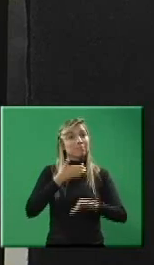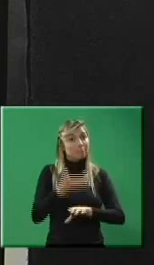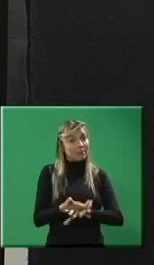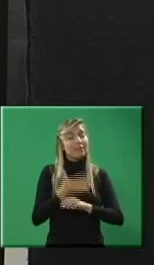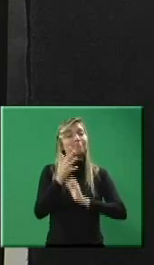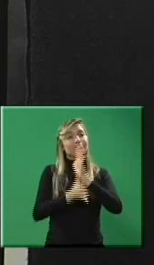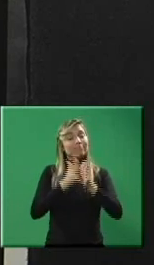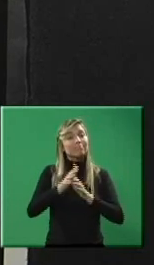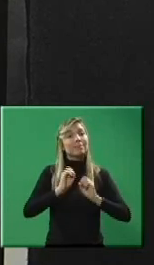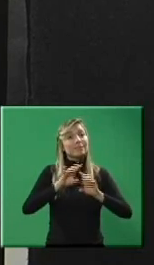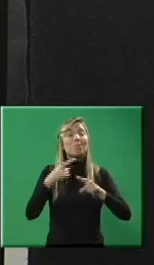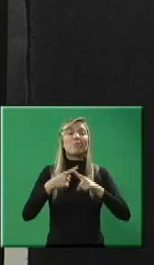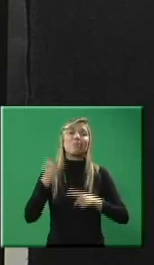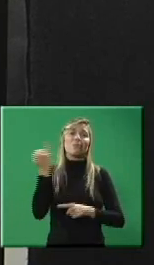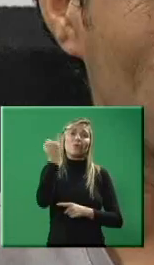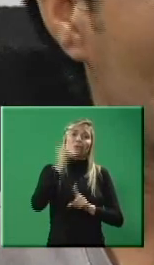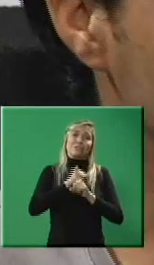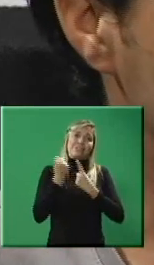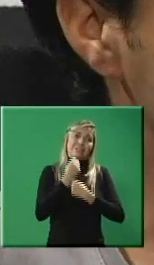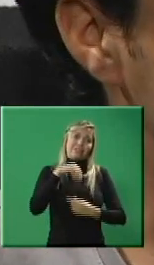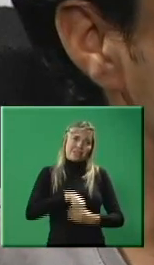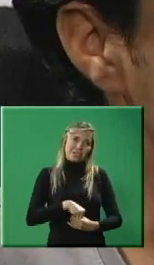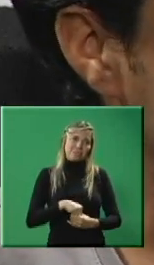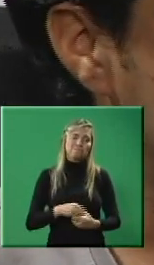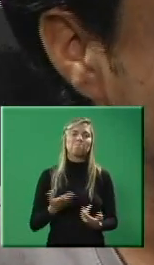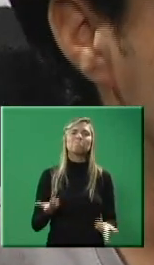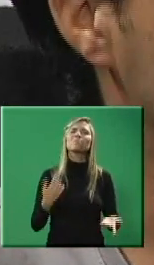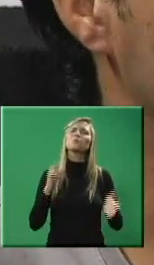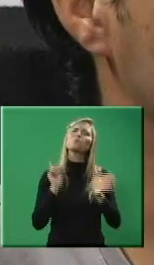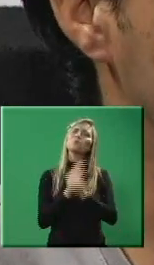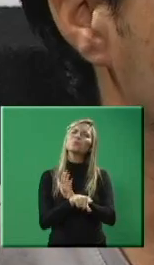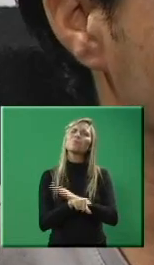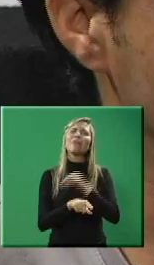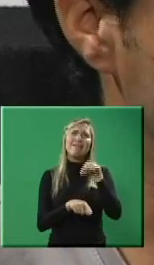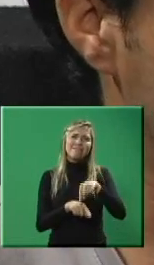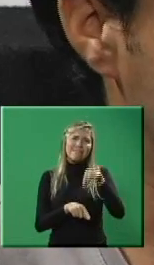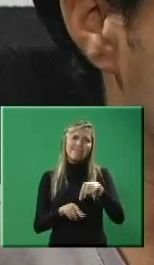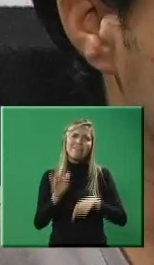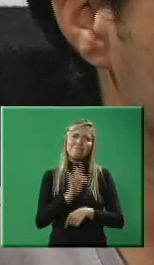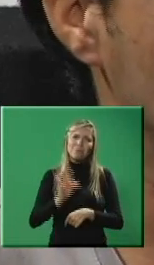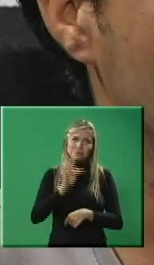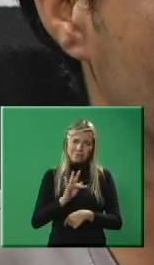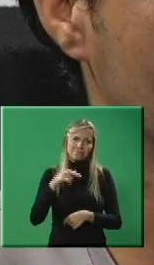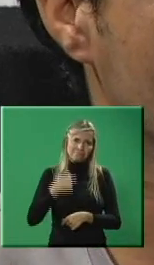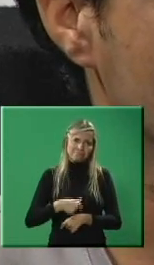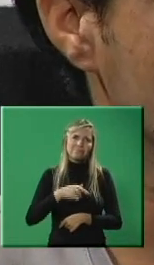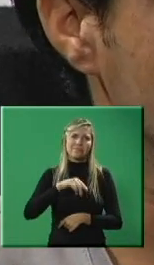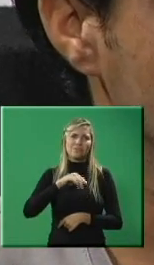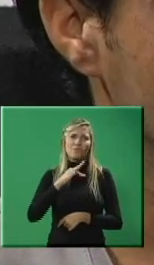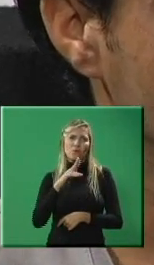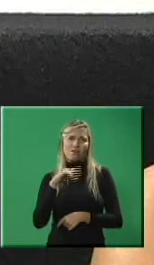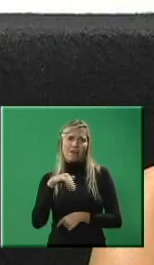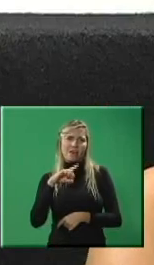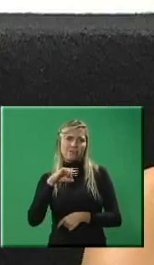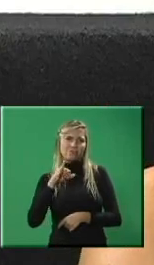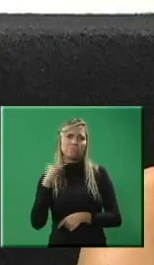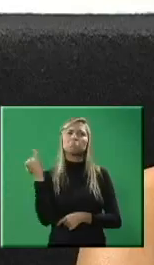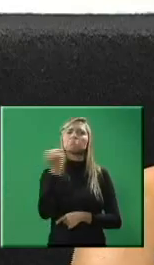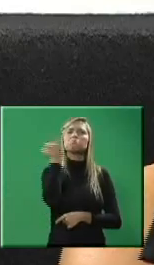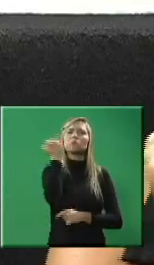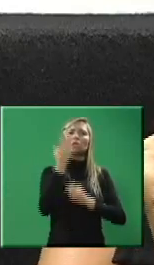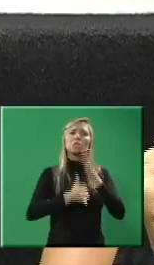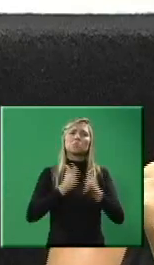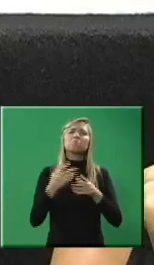assumido na sociedade. Como que surge aqui na FUNED essa preocupação com a Libras?